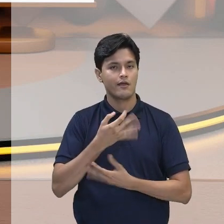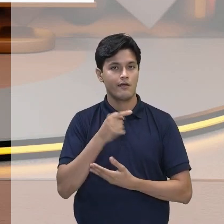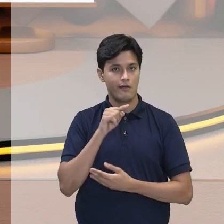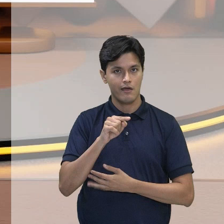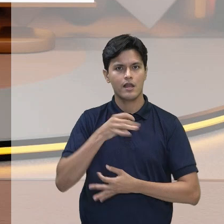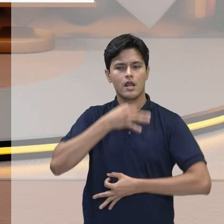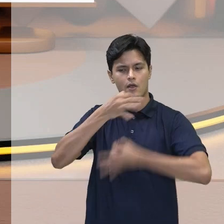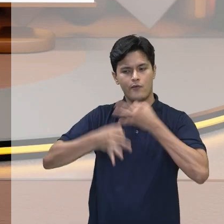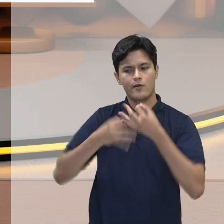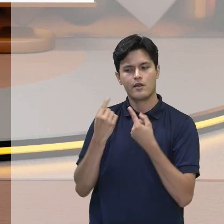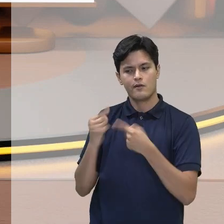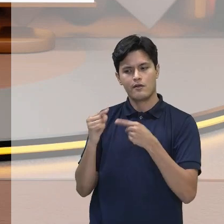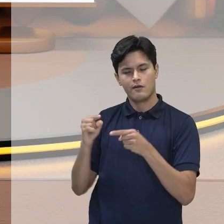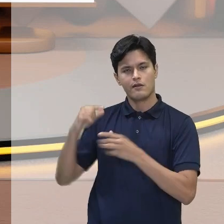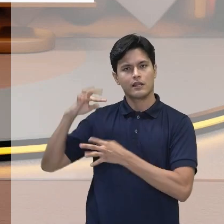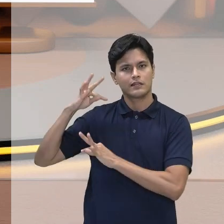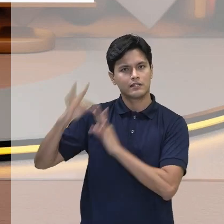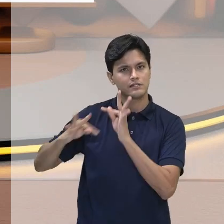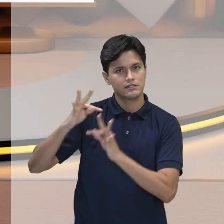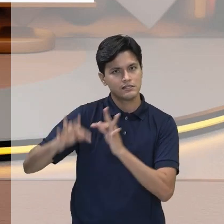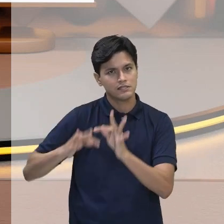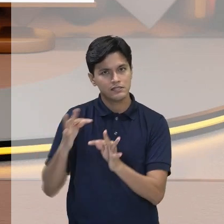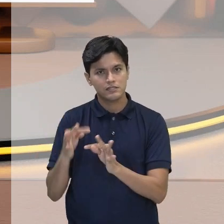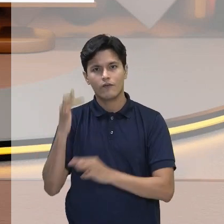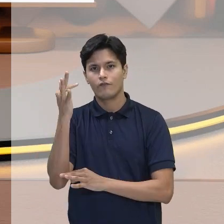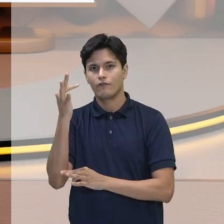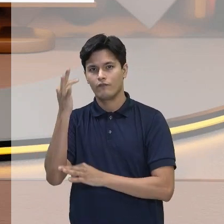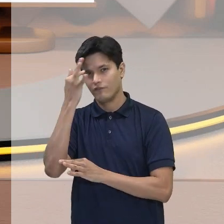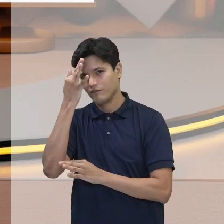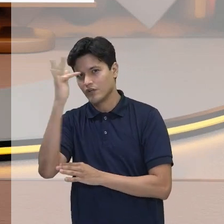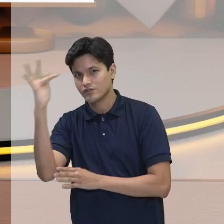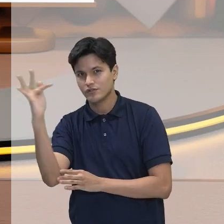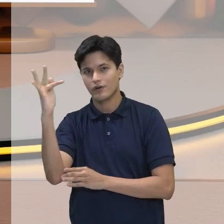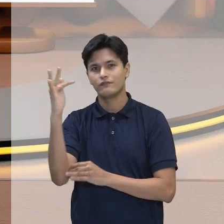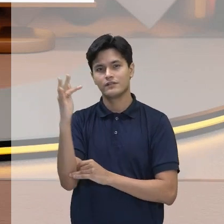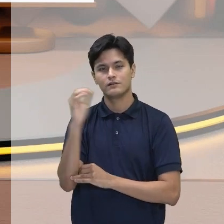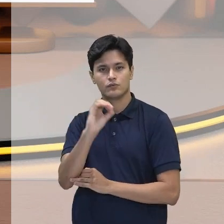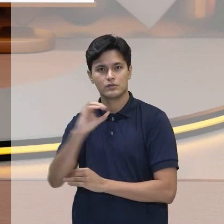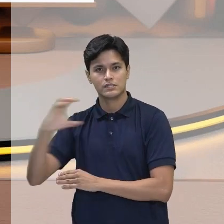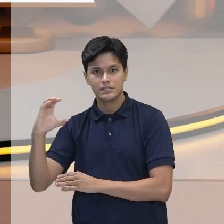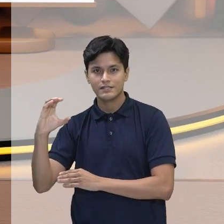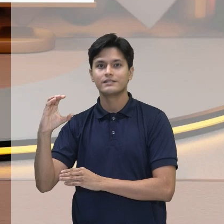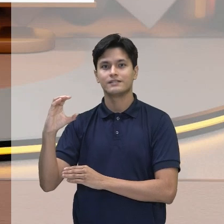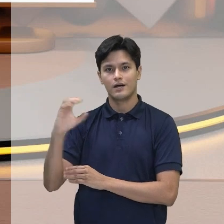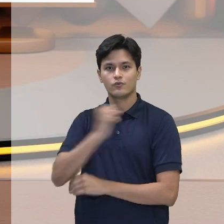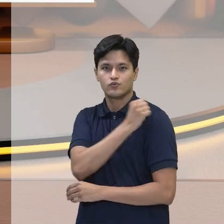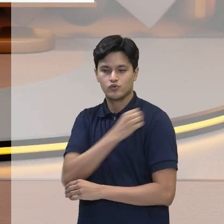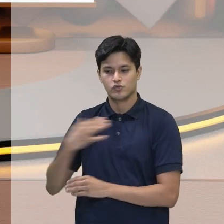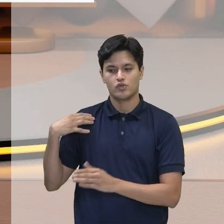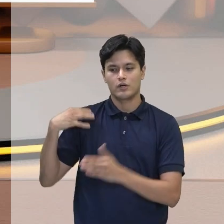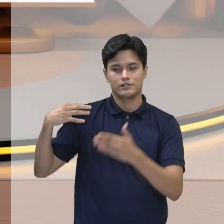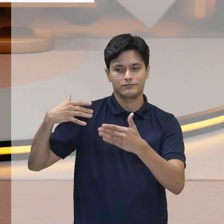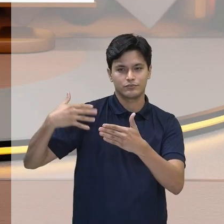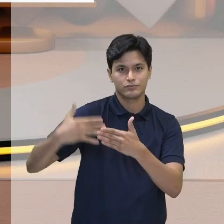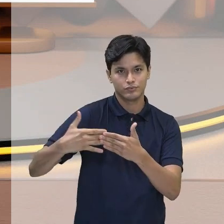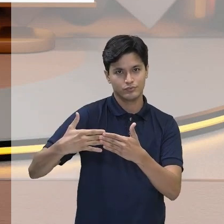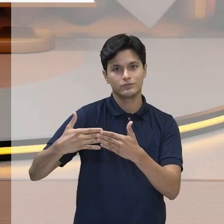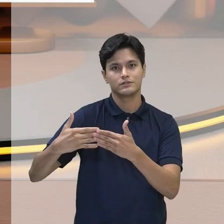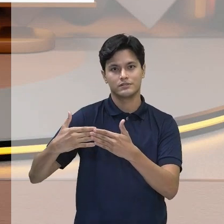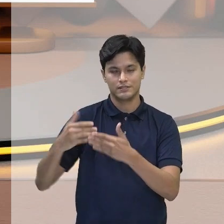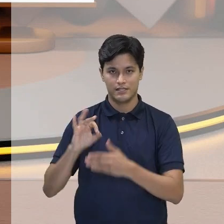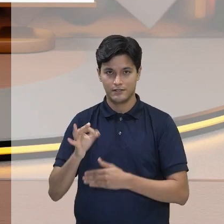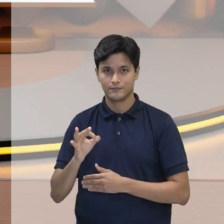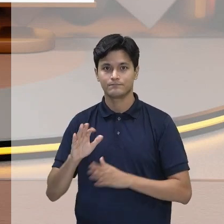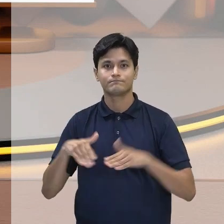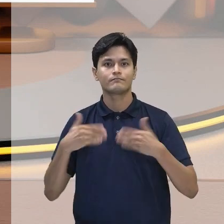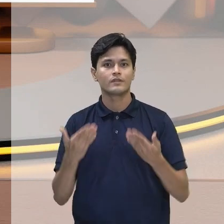tradição filosófica ocidental que vai se desenvolver após Sócrates, tá bom?